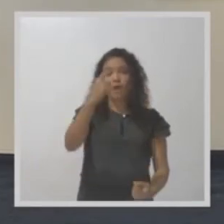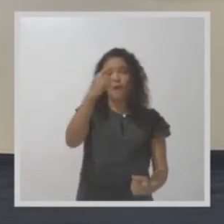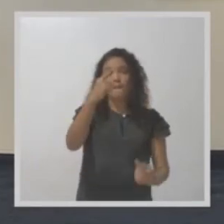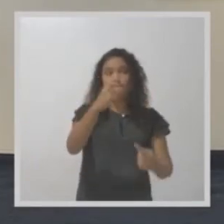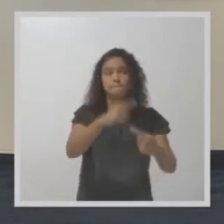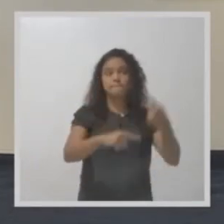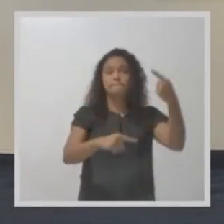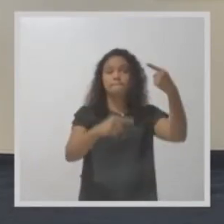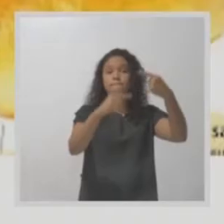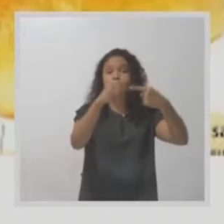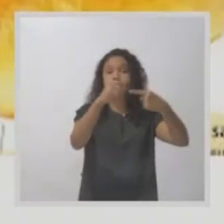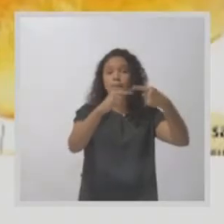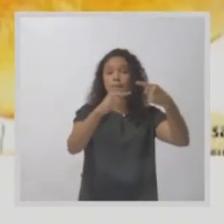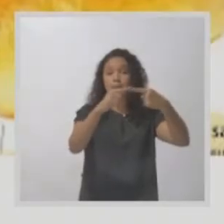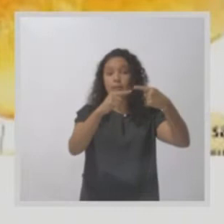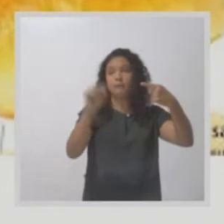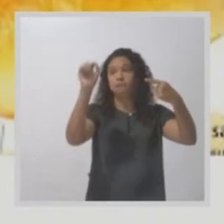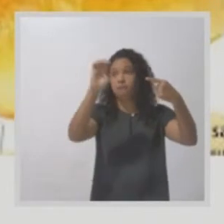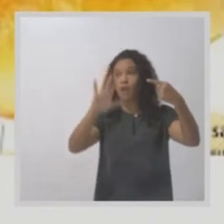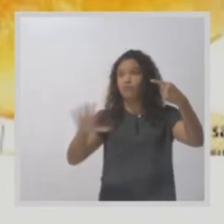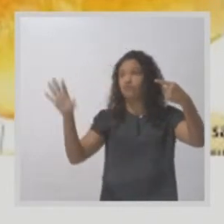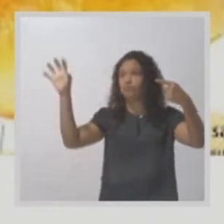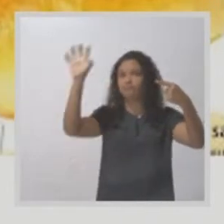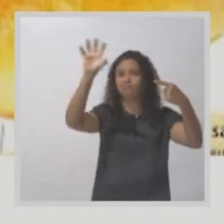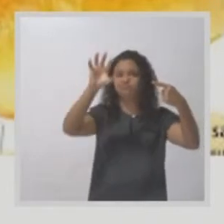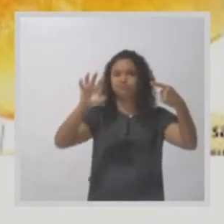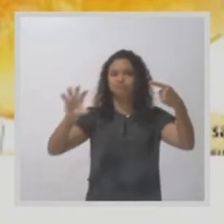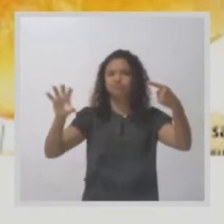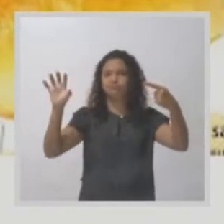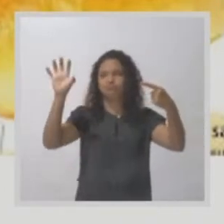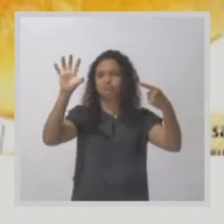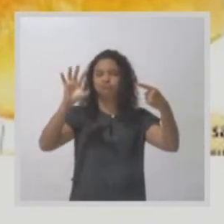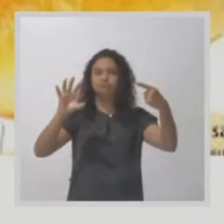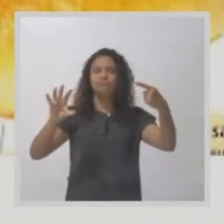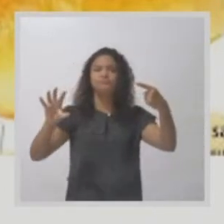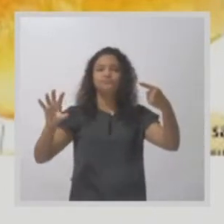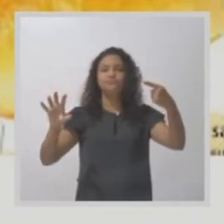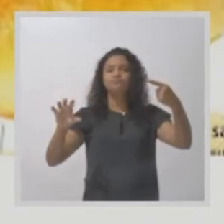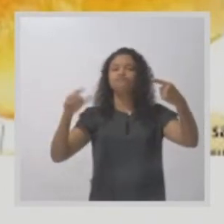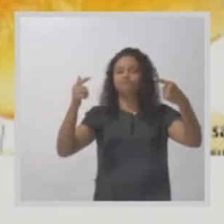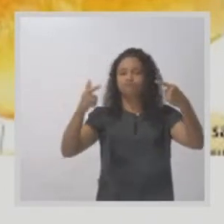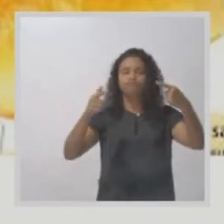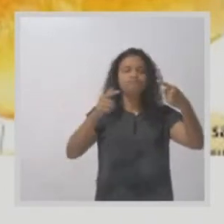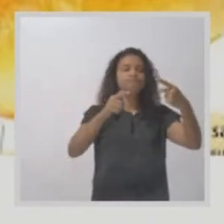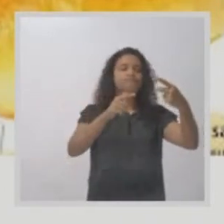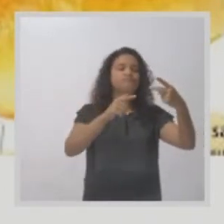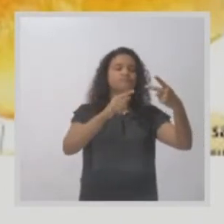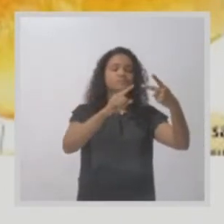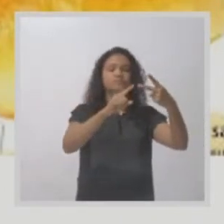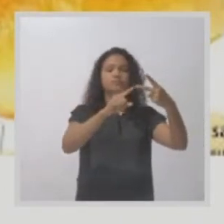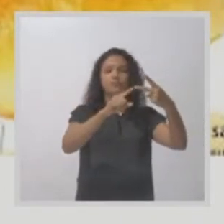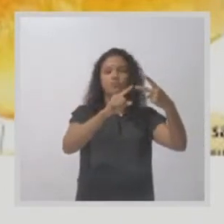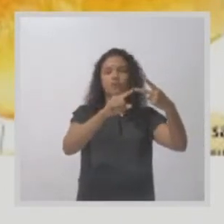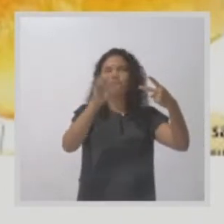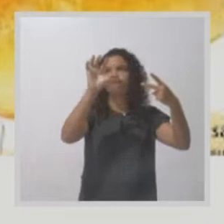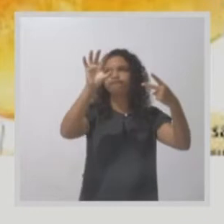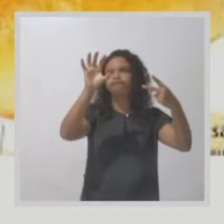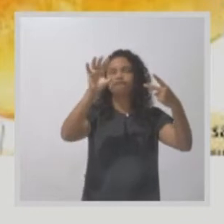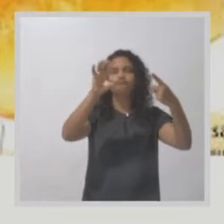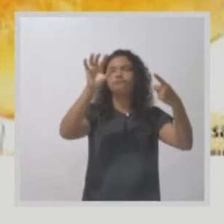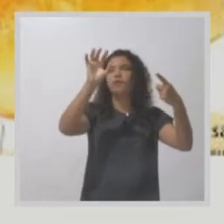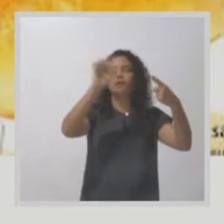regionais ou geográficas, como nós já vimos. E, novamente, vai se diferenciar por lugar ou região,